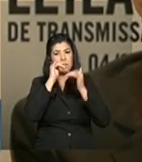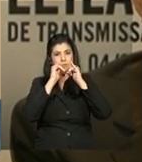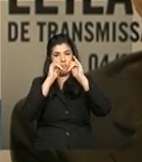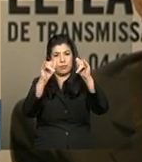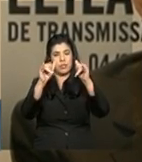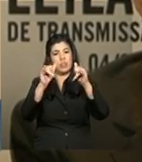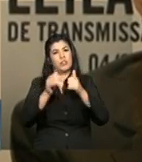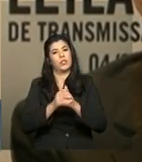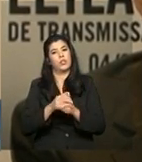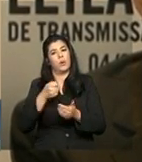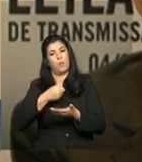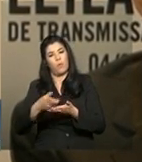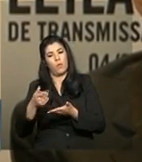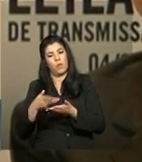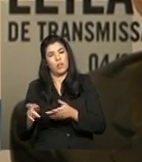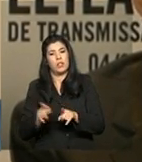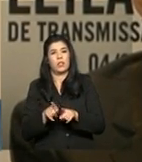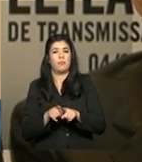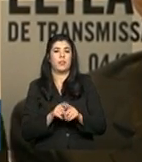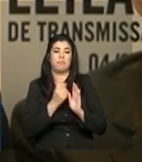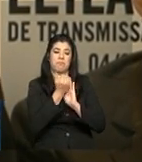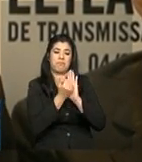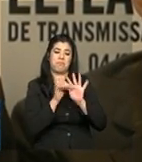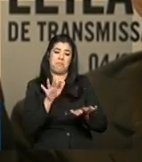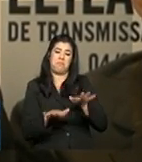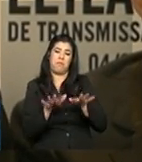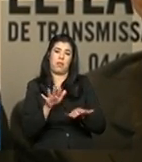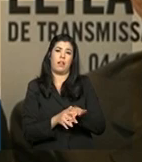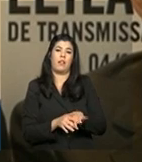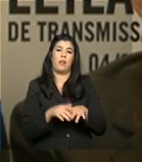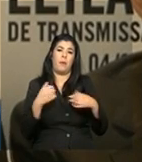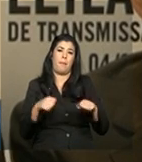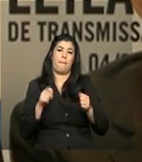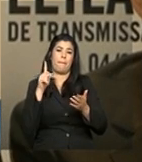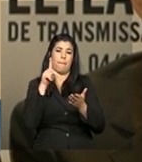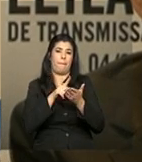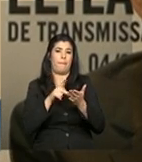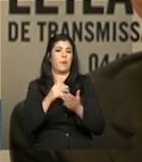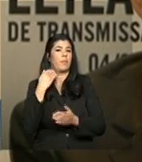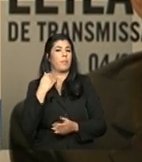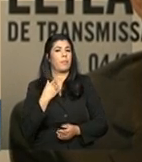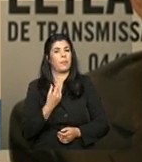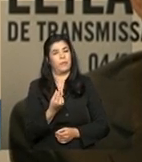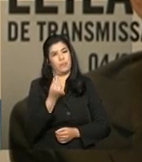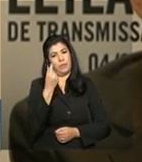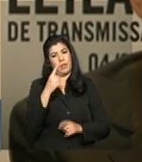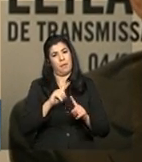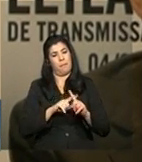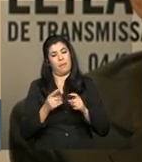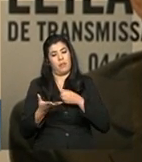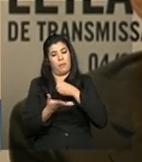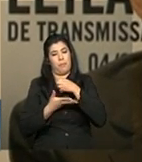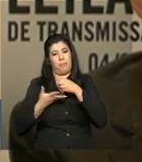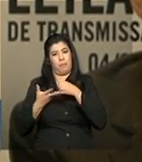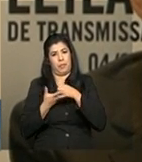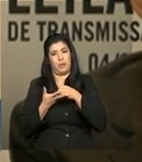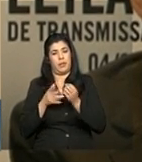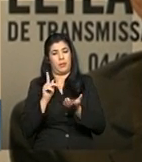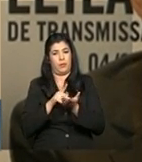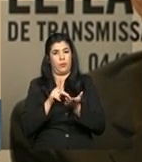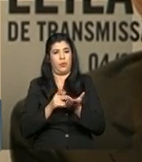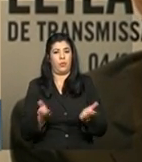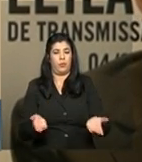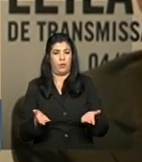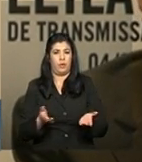Então, quando houver variação nesses itens, enseja a atualização do banco de preço. Mas o que balizou bastante a atualização do banco